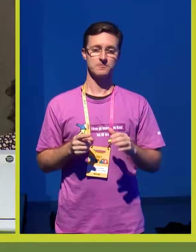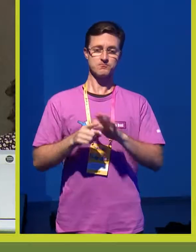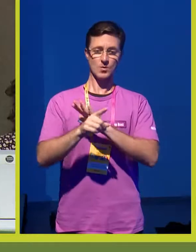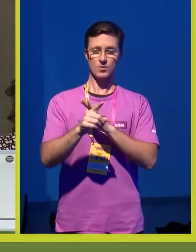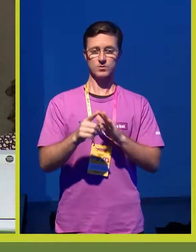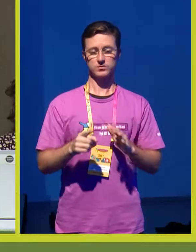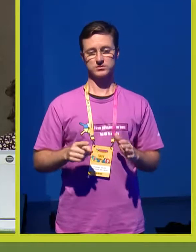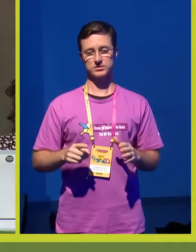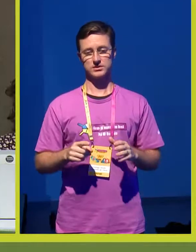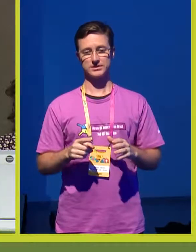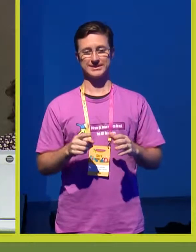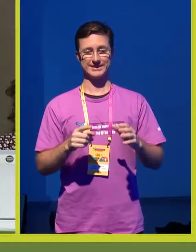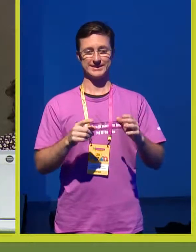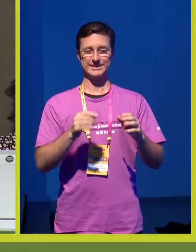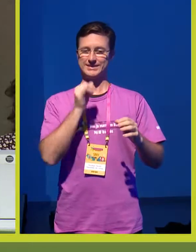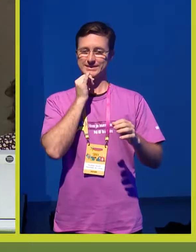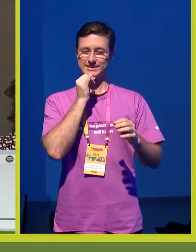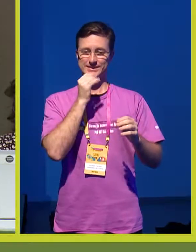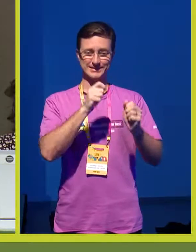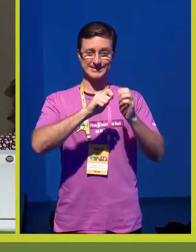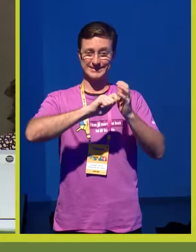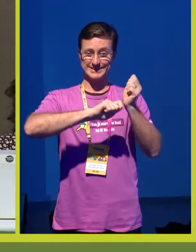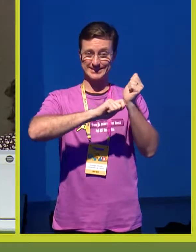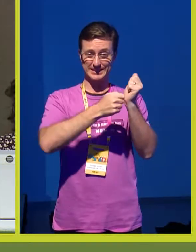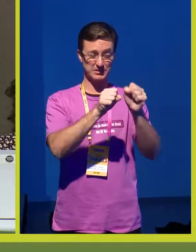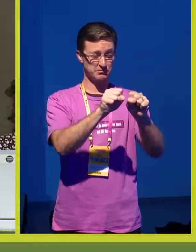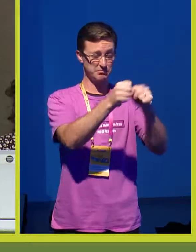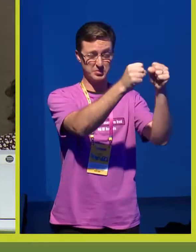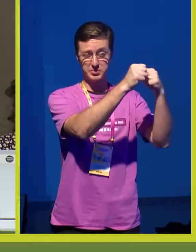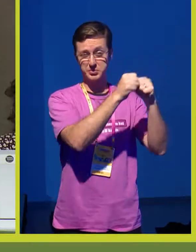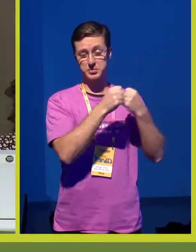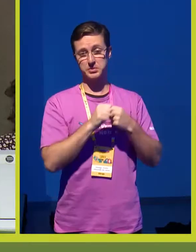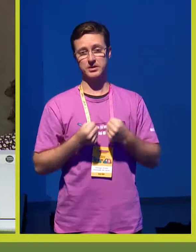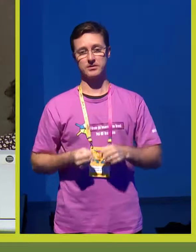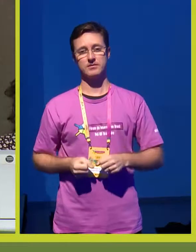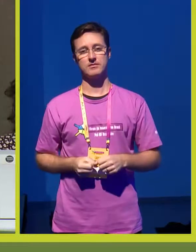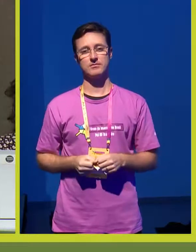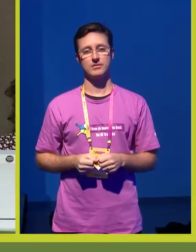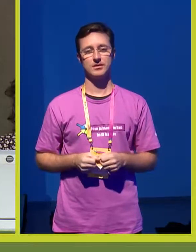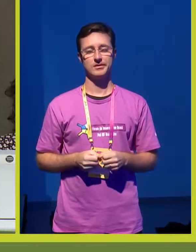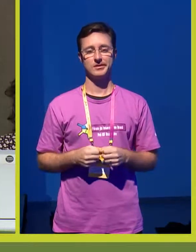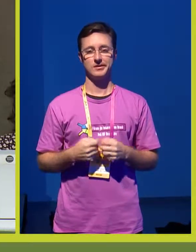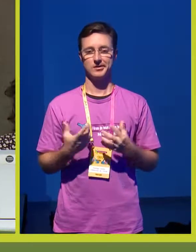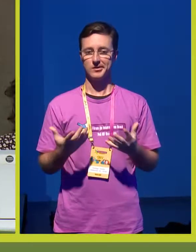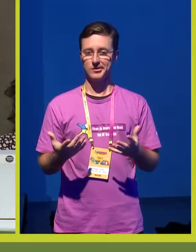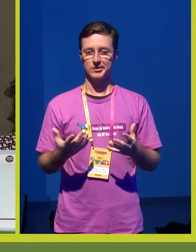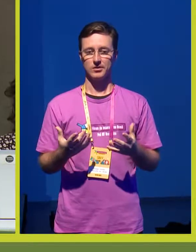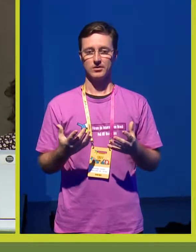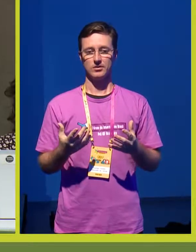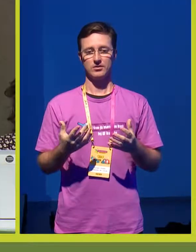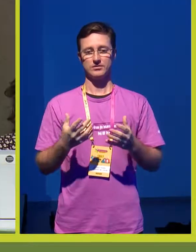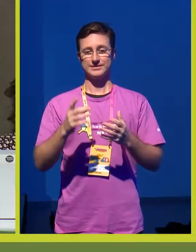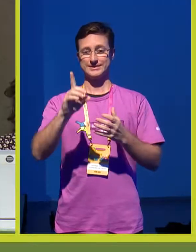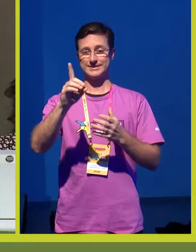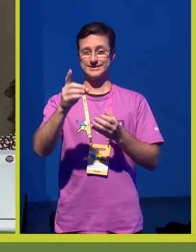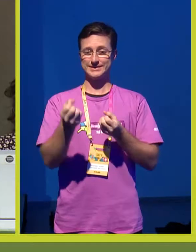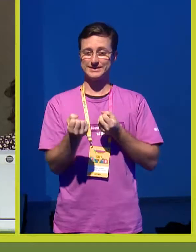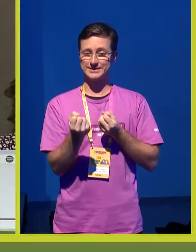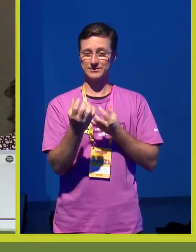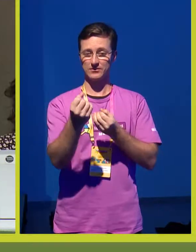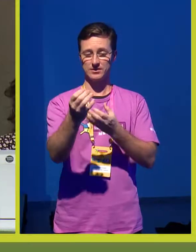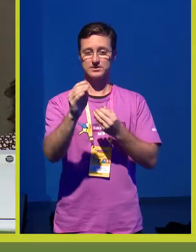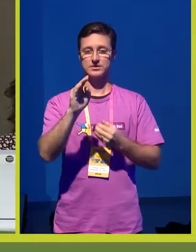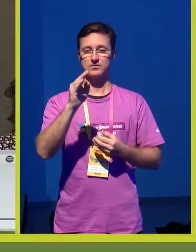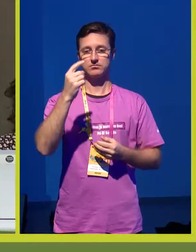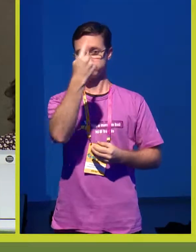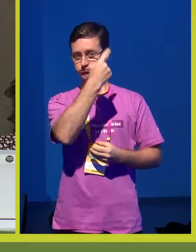à quebra de criptografia para as comunicações, aquisição de dados biométricos pelas forças de segurança